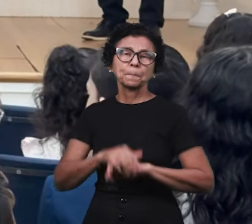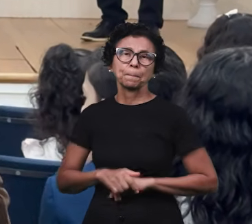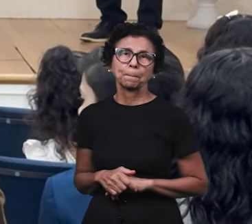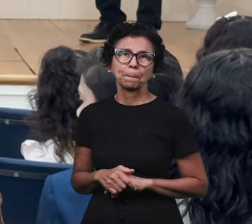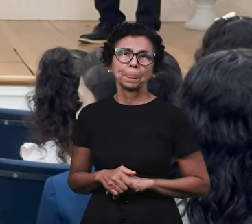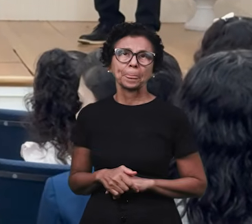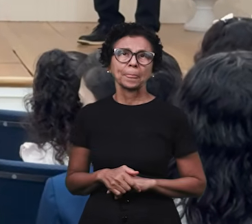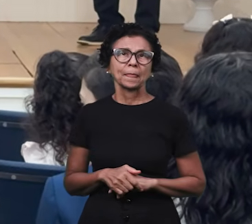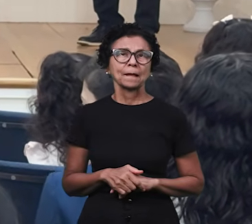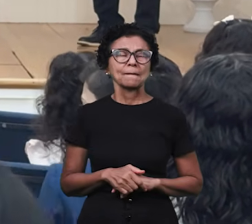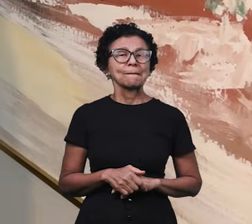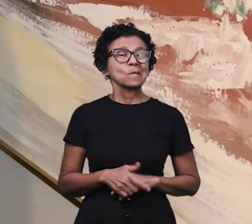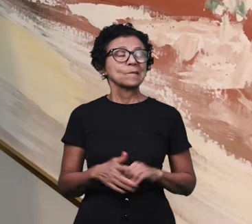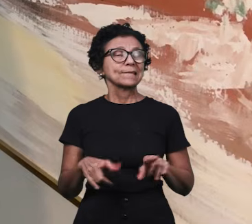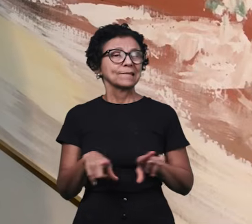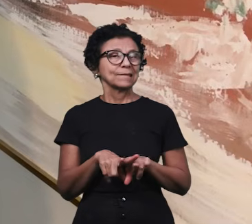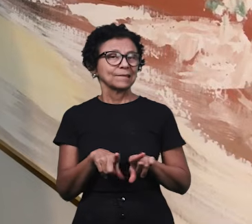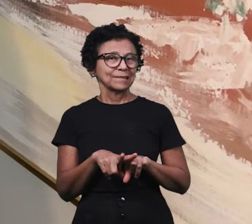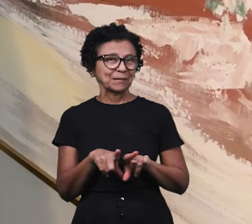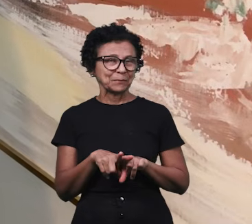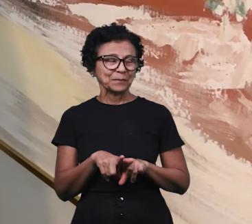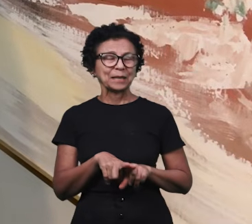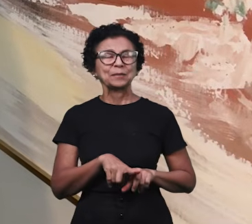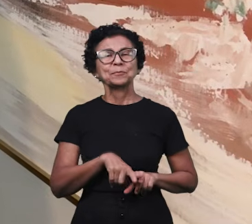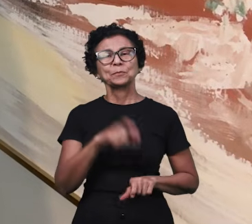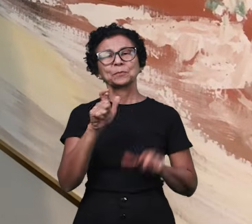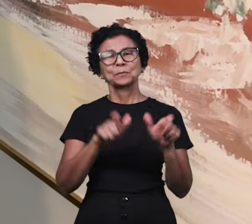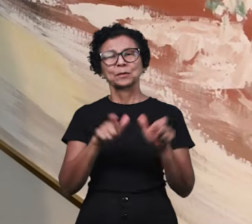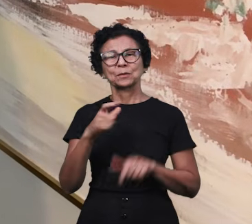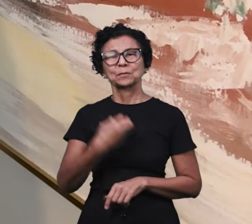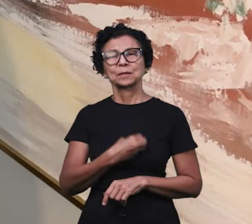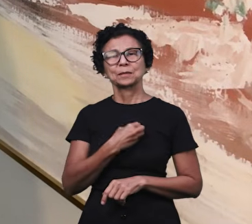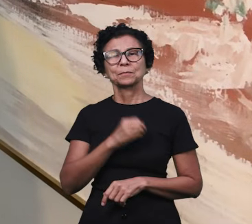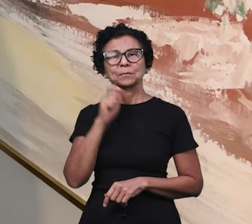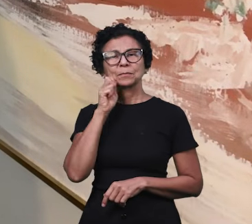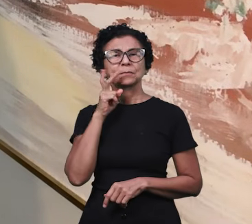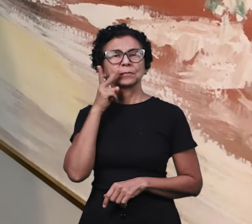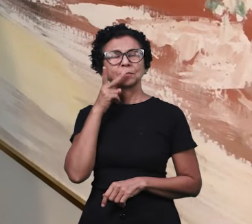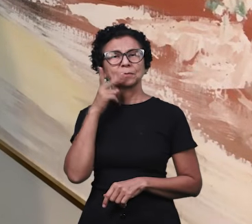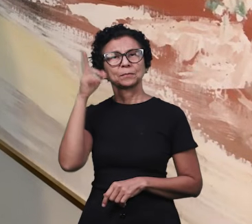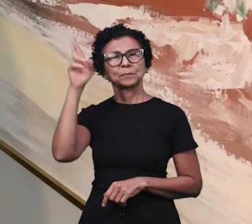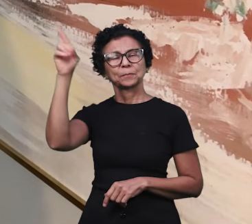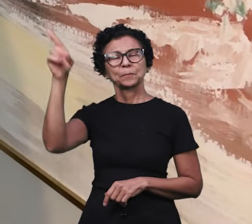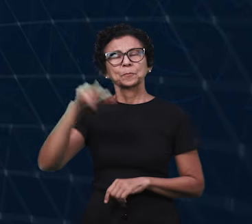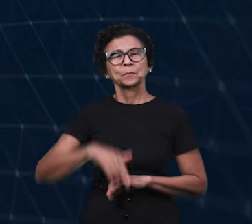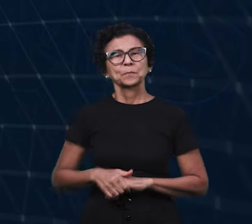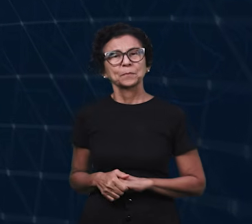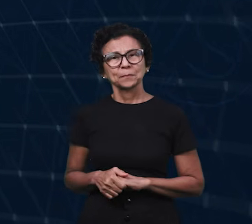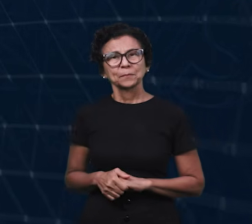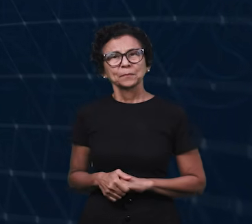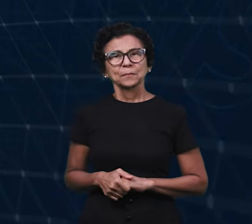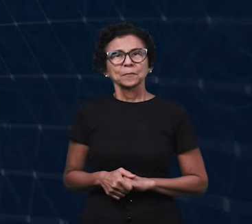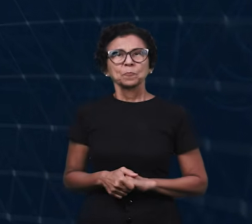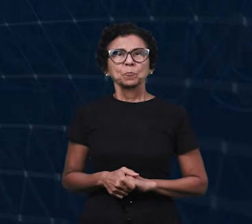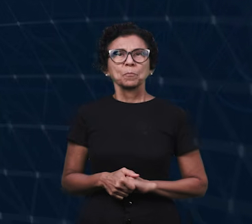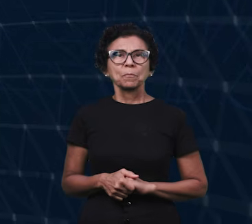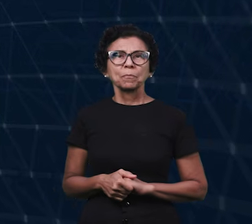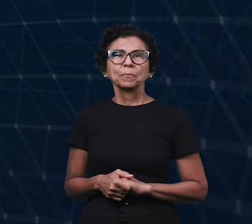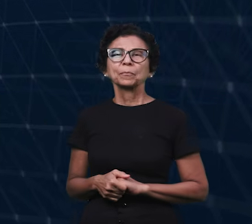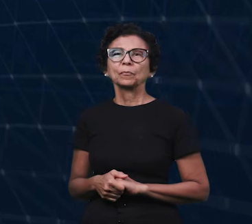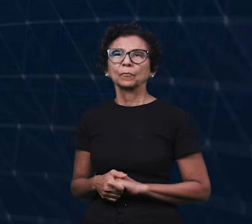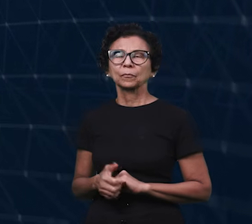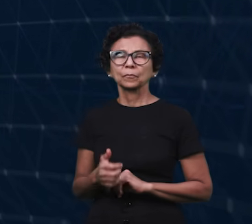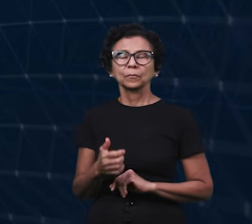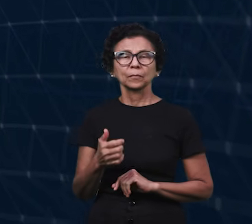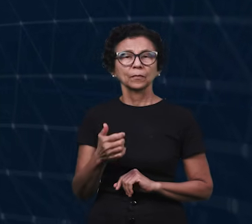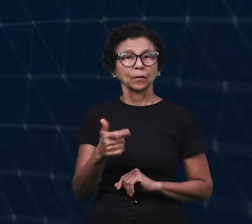de Deus. No dia seguinte, nossos irmãos em Worcester também participaram da ceia do Senhor. Na ICM Raianes,